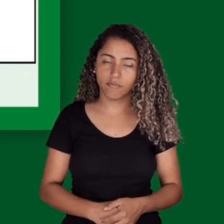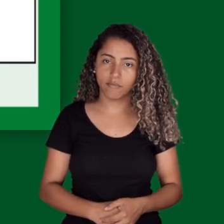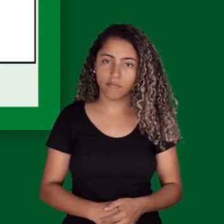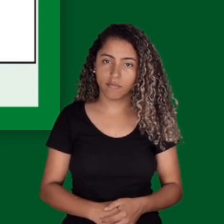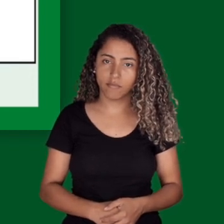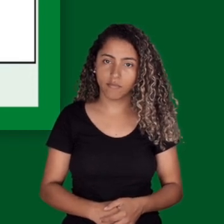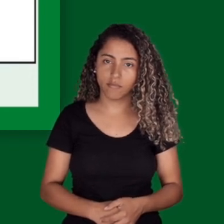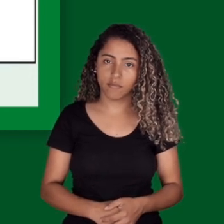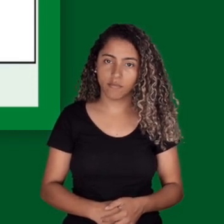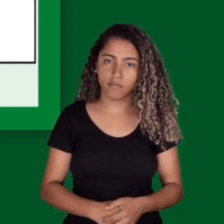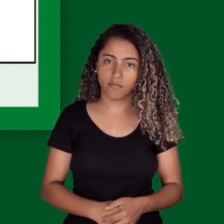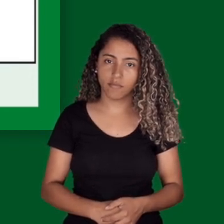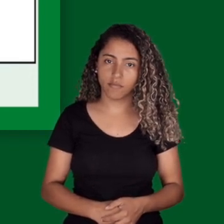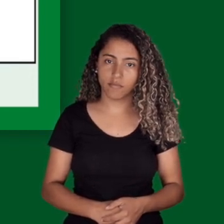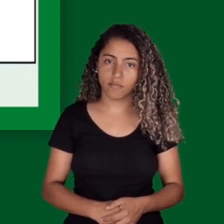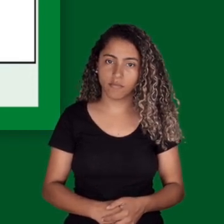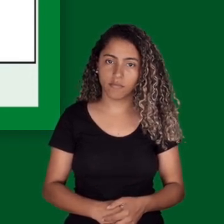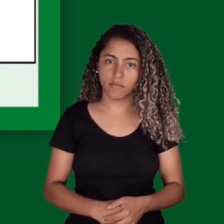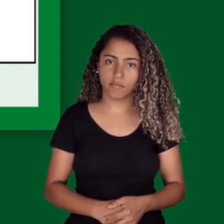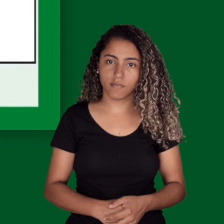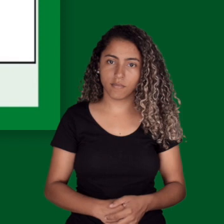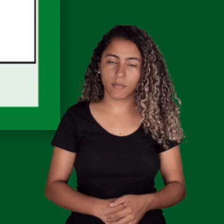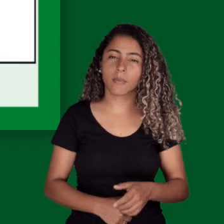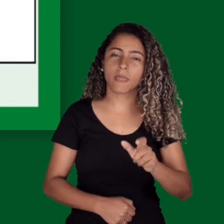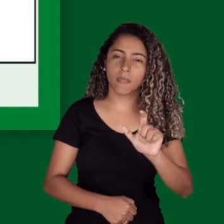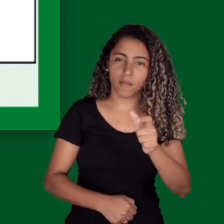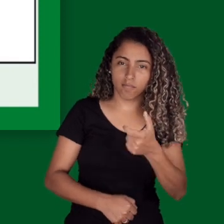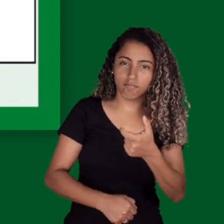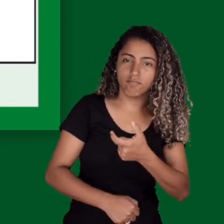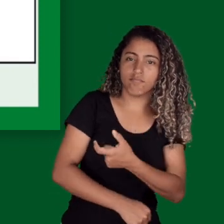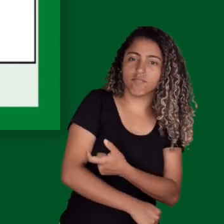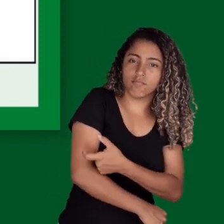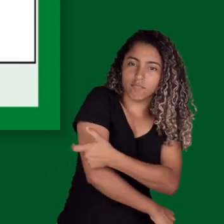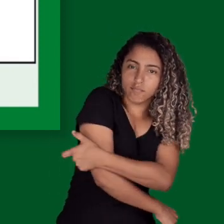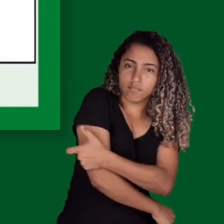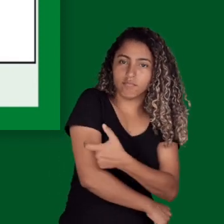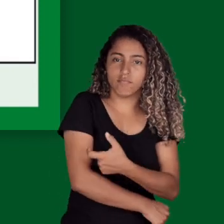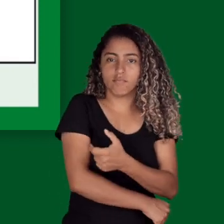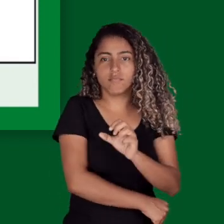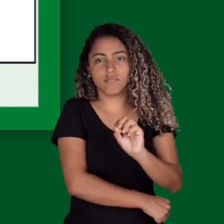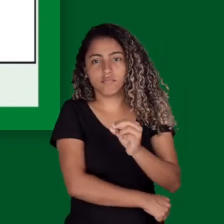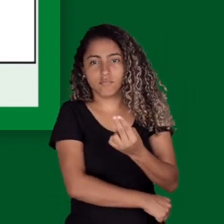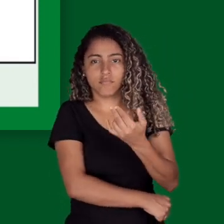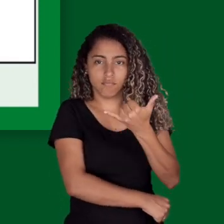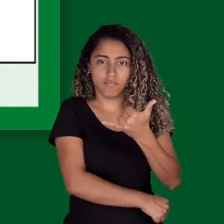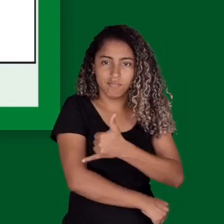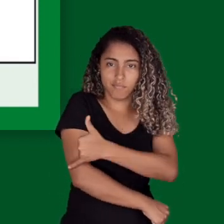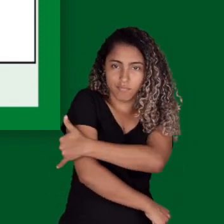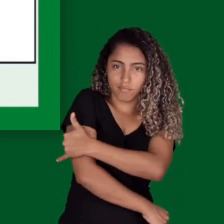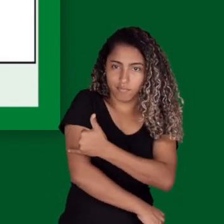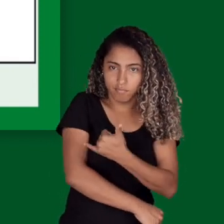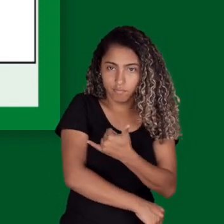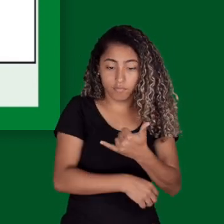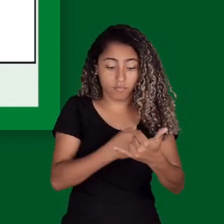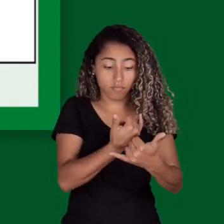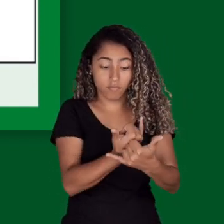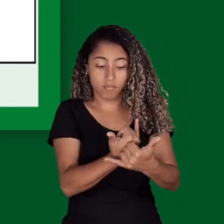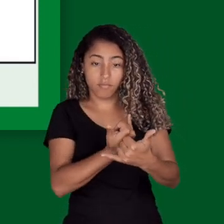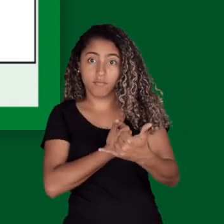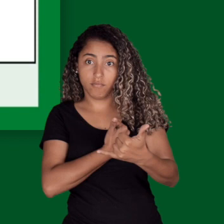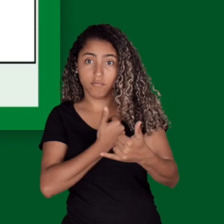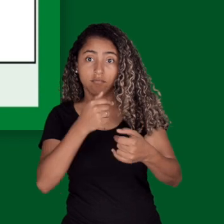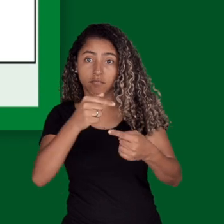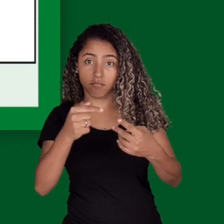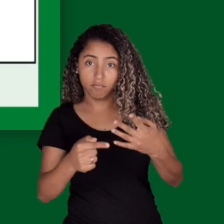Então, quando a gente faz a verificação da glicose com o leitor, né, através do sensor, a gente vai ter algumas